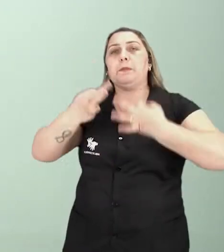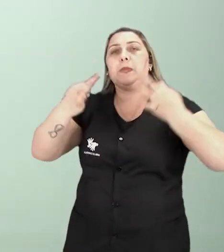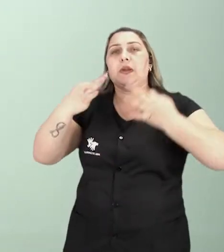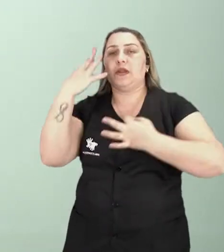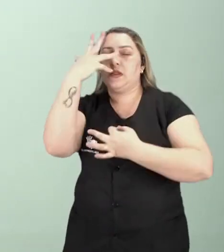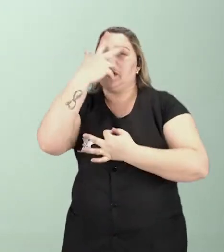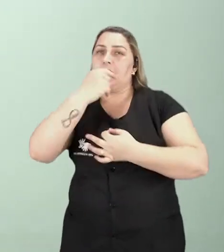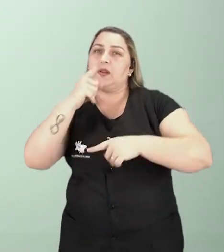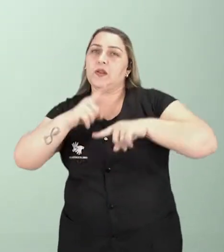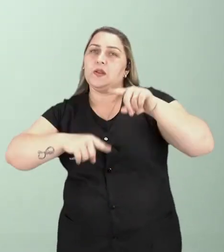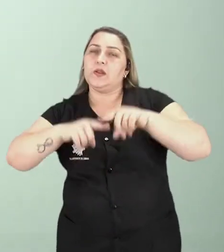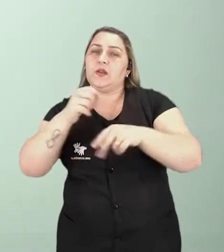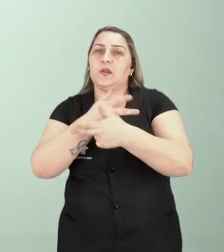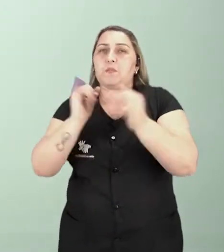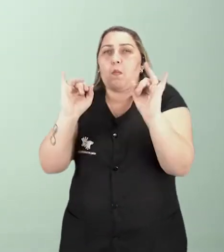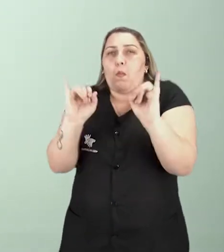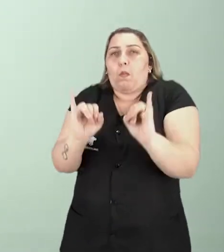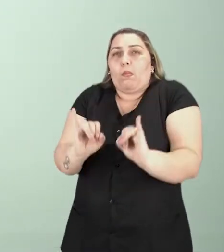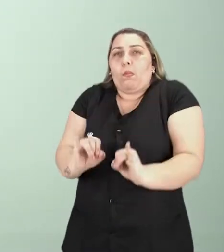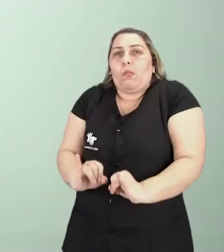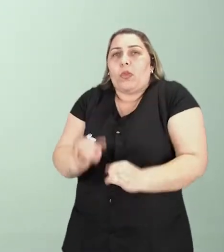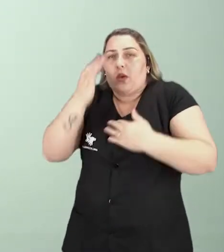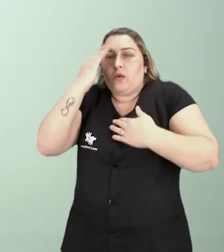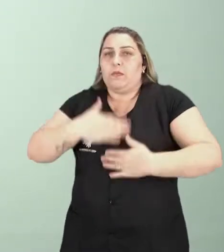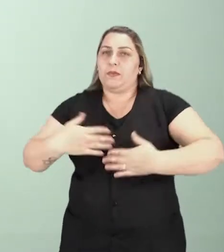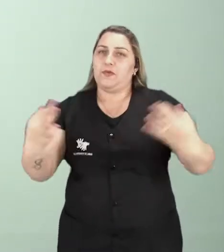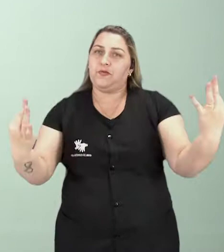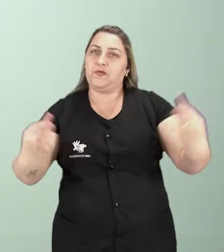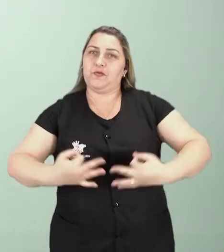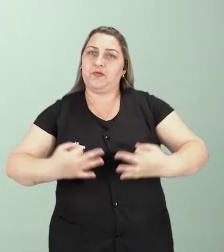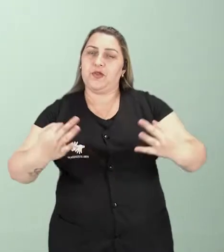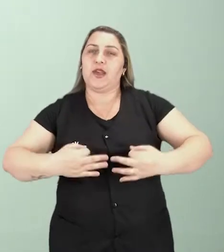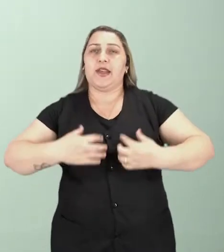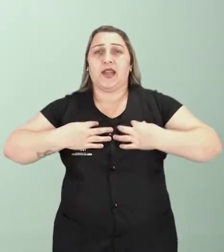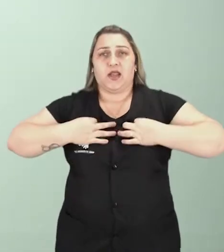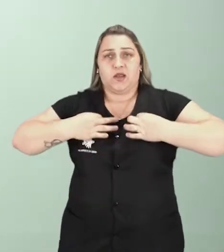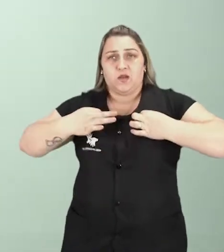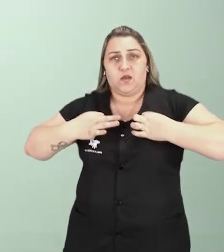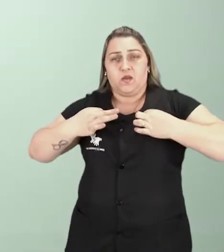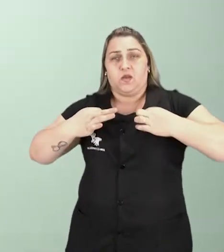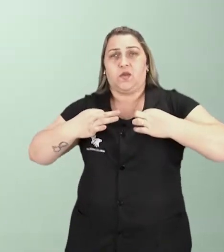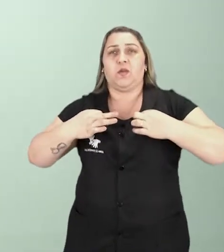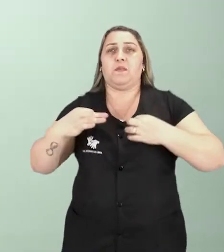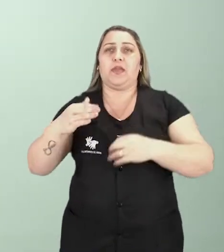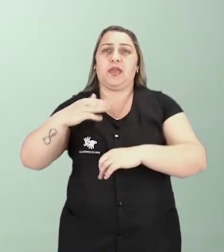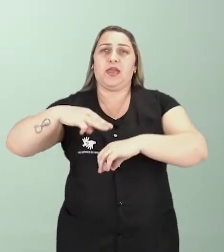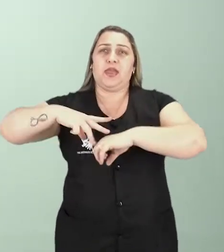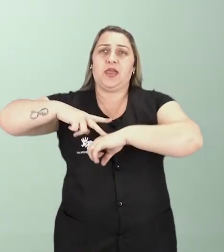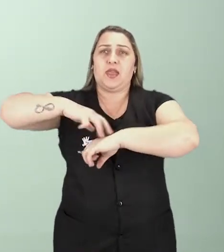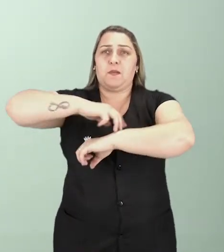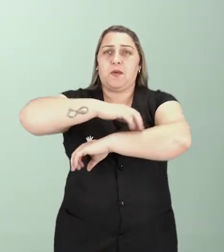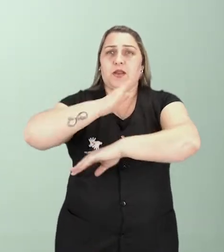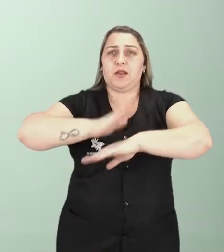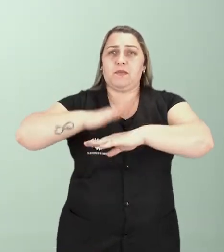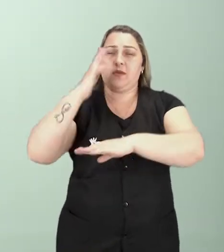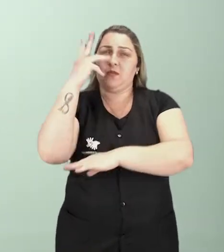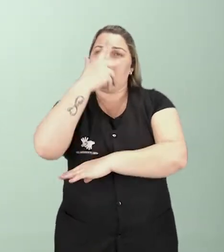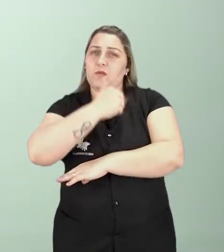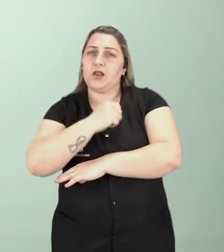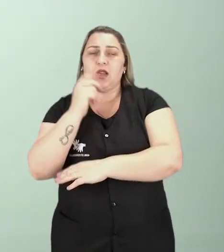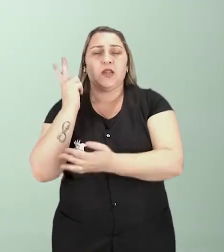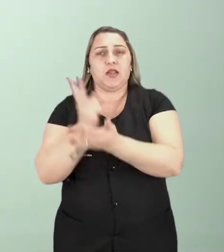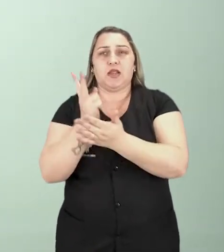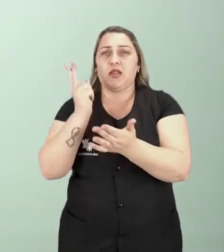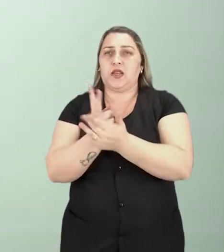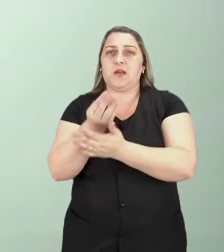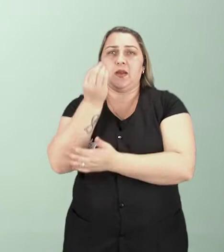dos produtos emagrecedores para o corpo perfeito, das roupas, as roupas da moda, as mais bonitas. Então, ela sempre está